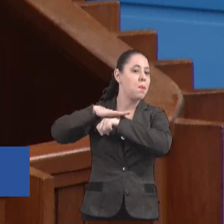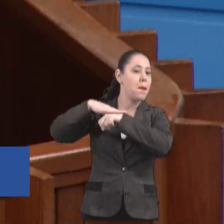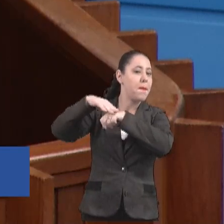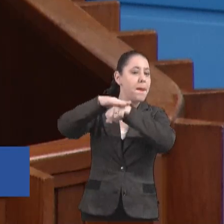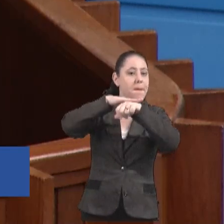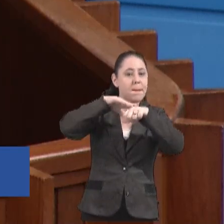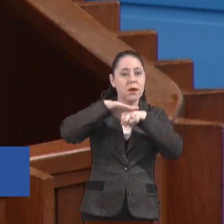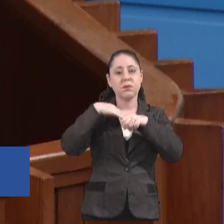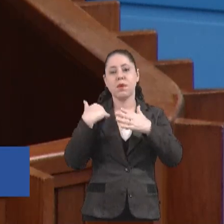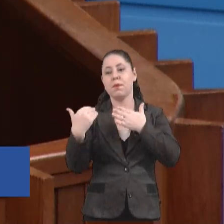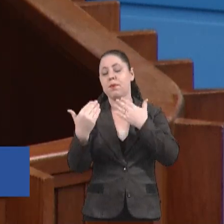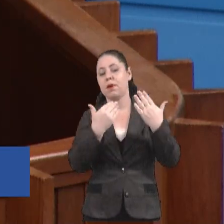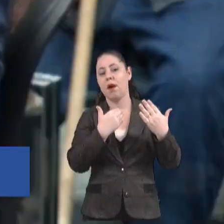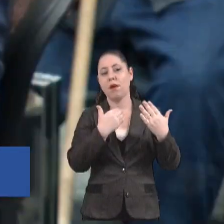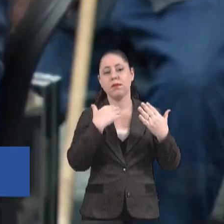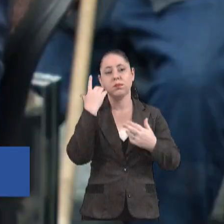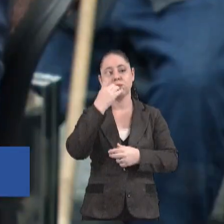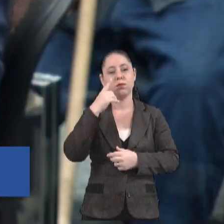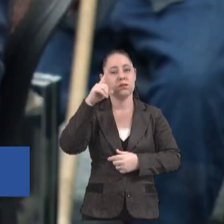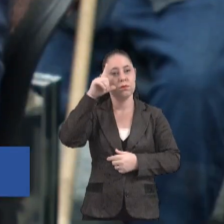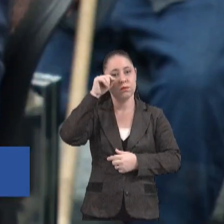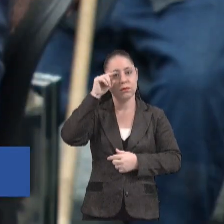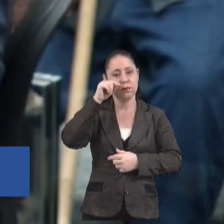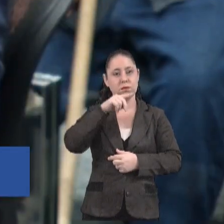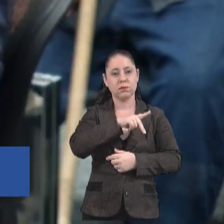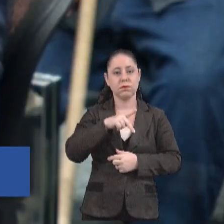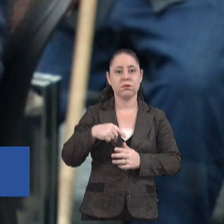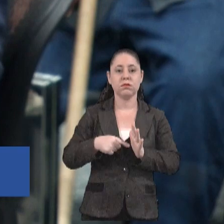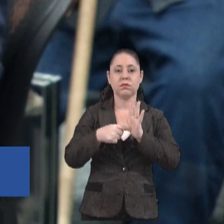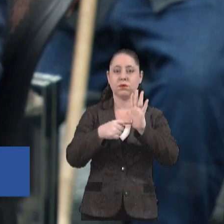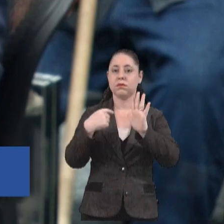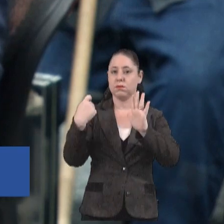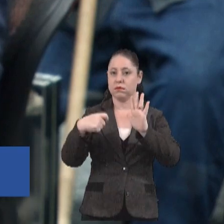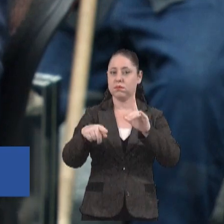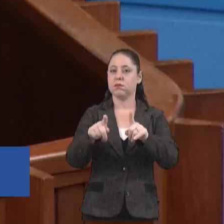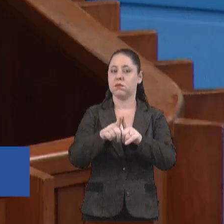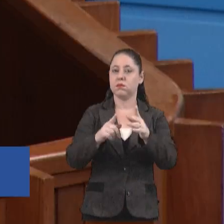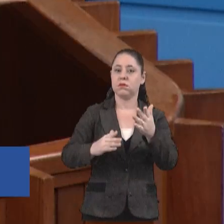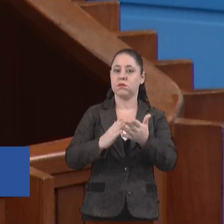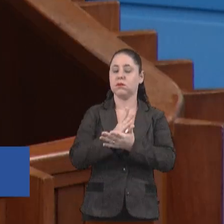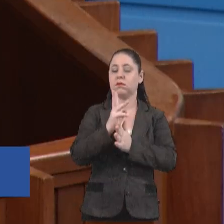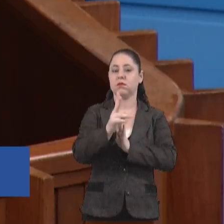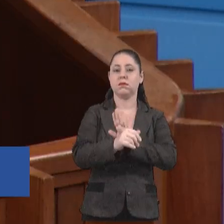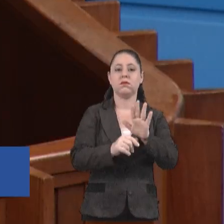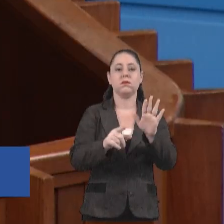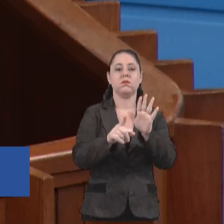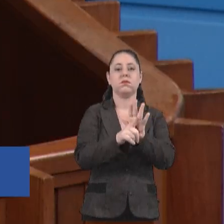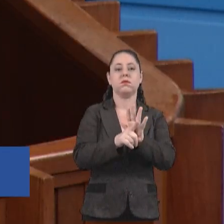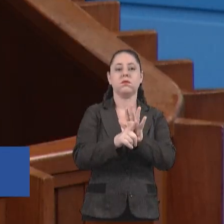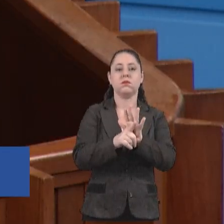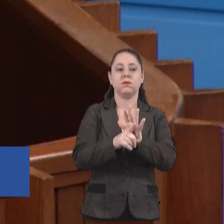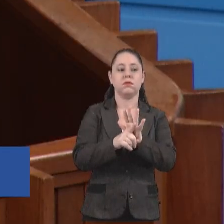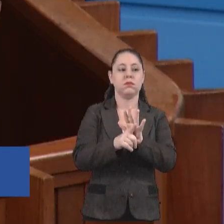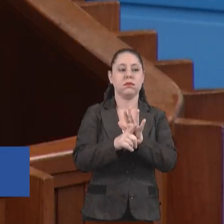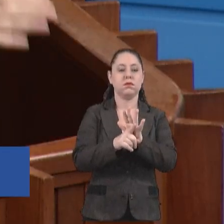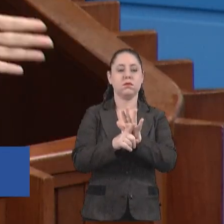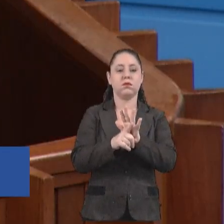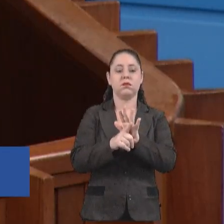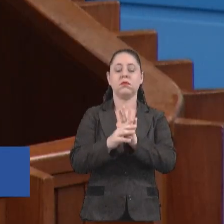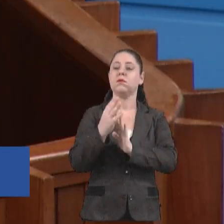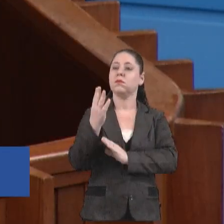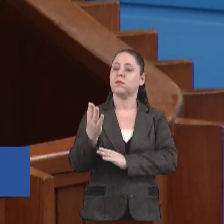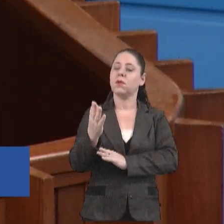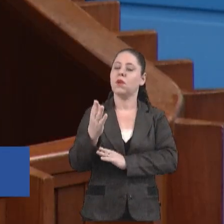tivemos aqui também com o presidente Gerson Claro, nós apresentamos a necessidade de aprovar um projeto de Vossa Senhoria sobre